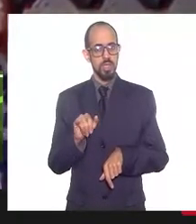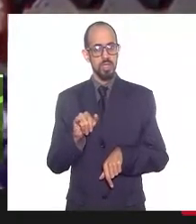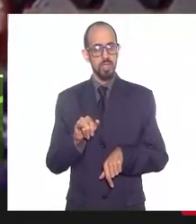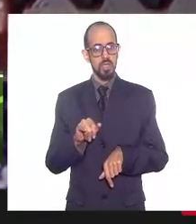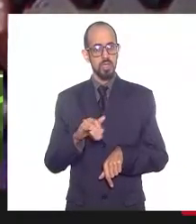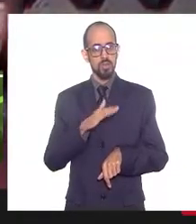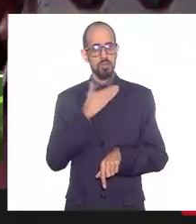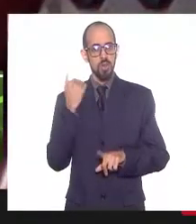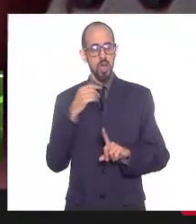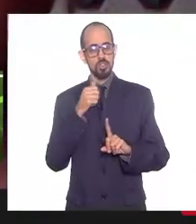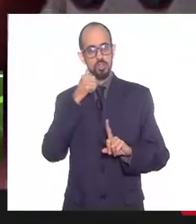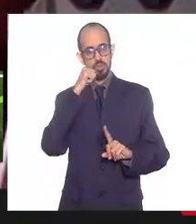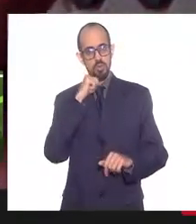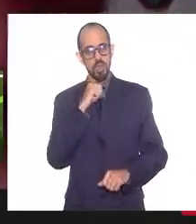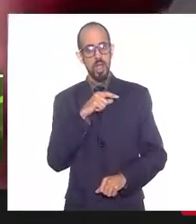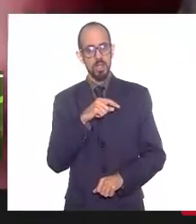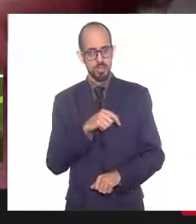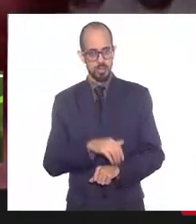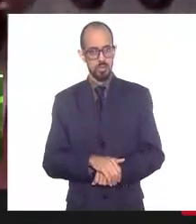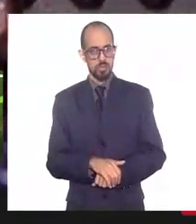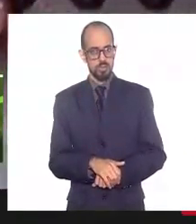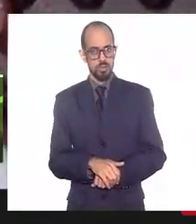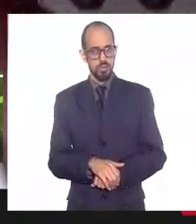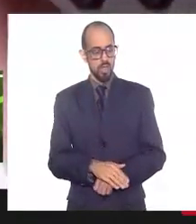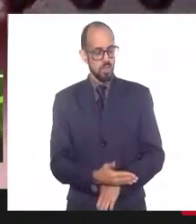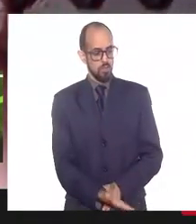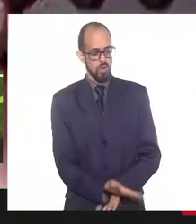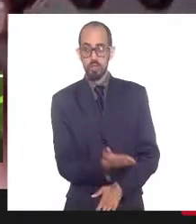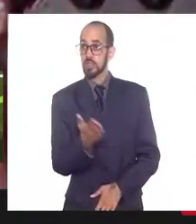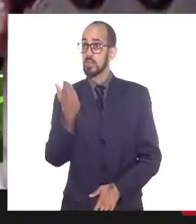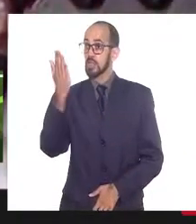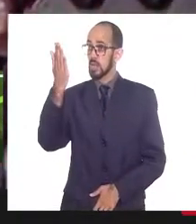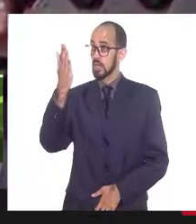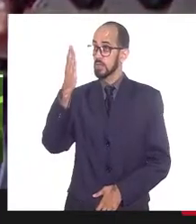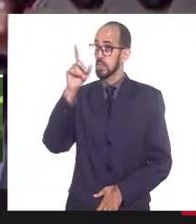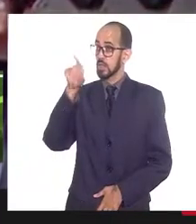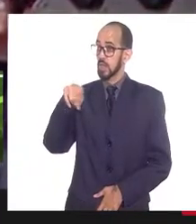Excelência, como policial e como